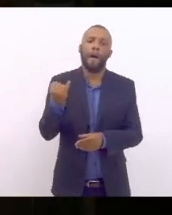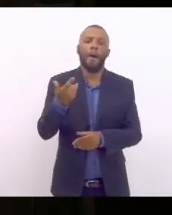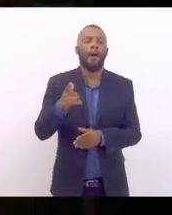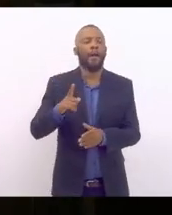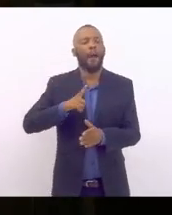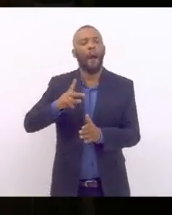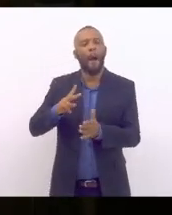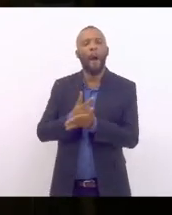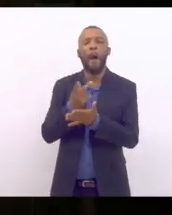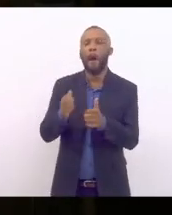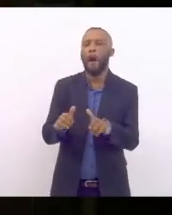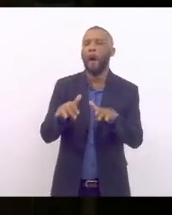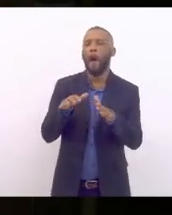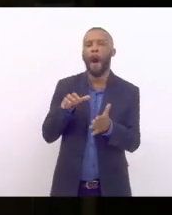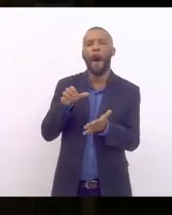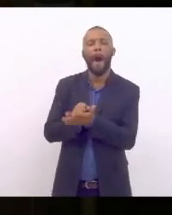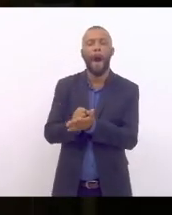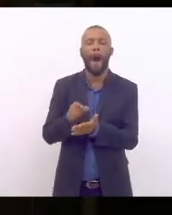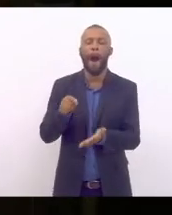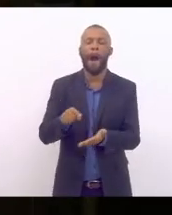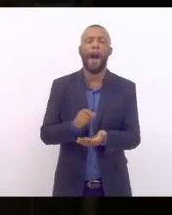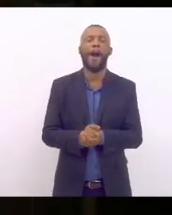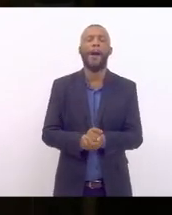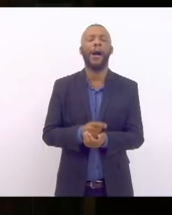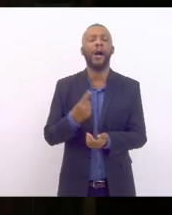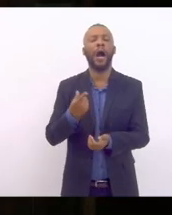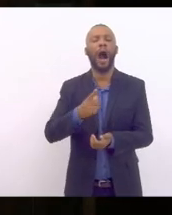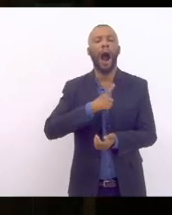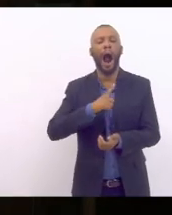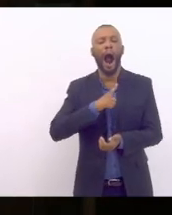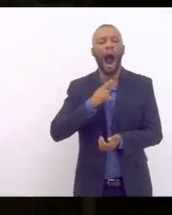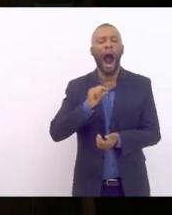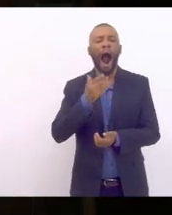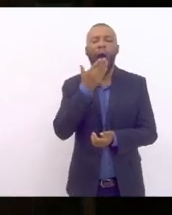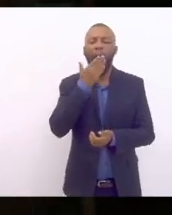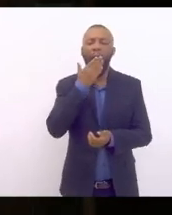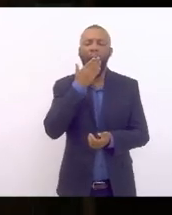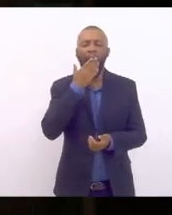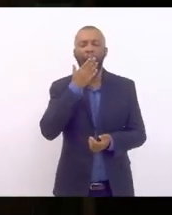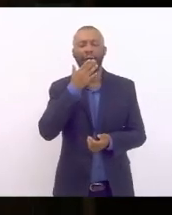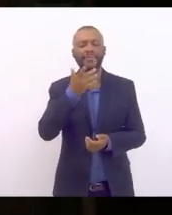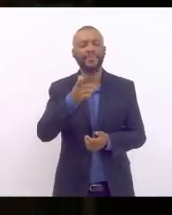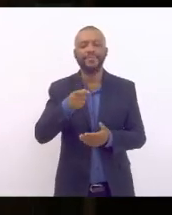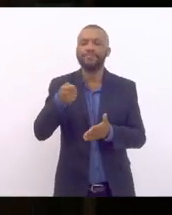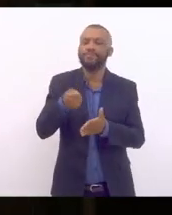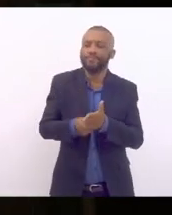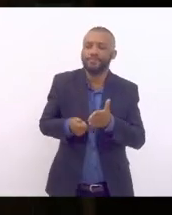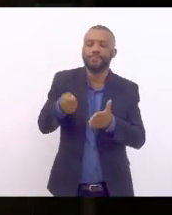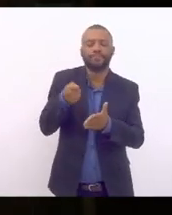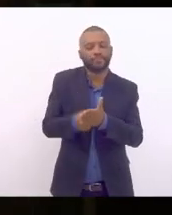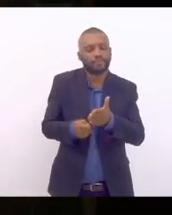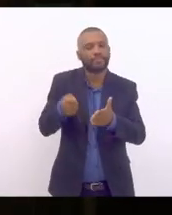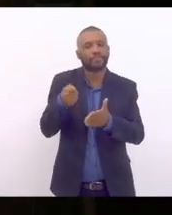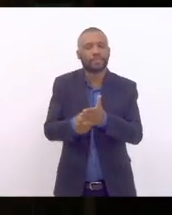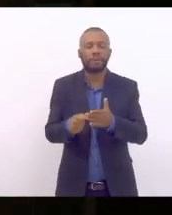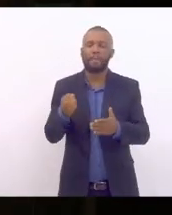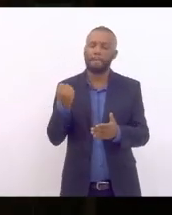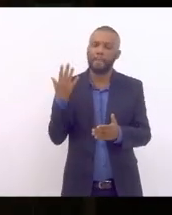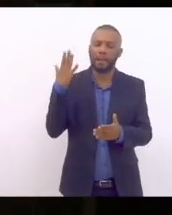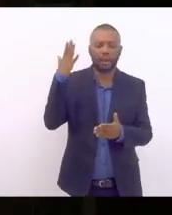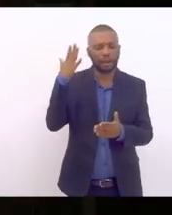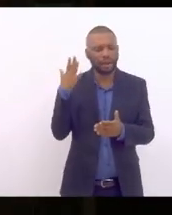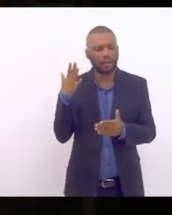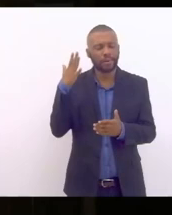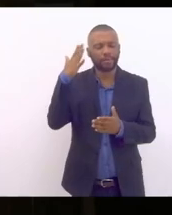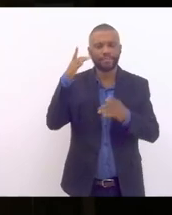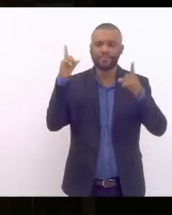aqui neste plenário nós tivemos muitos enfrentamentos nós tivemos Muitas dificuldades